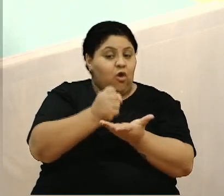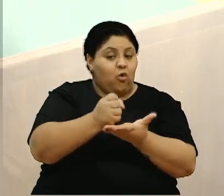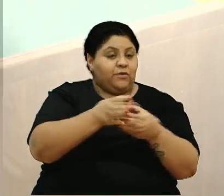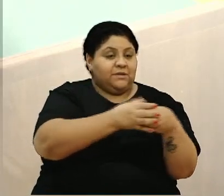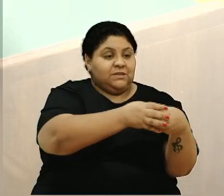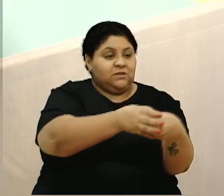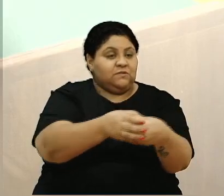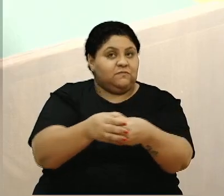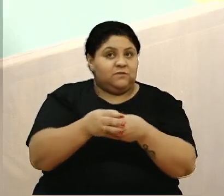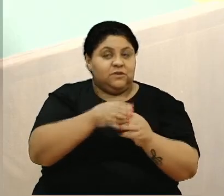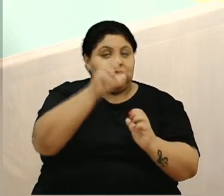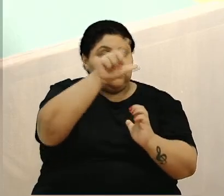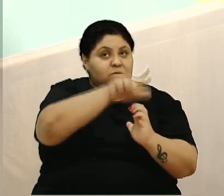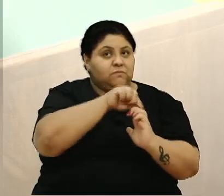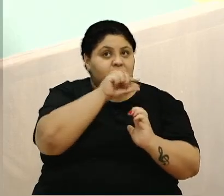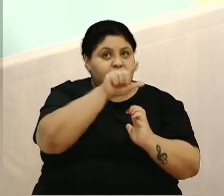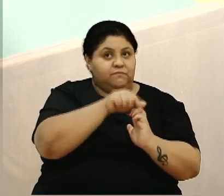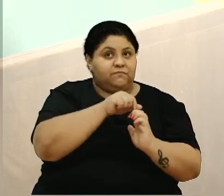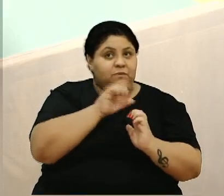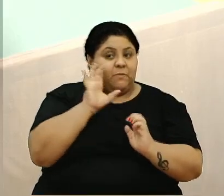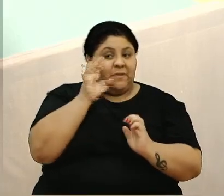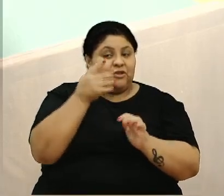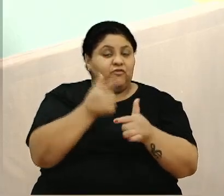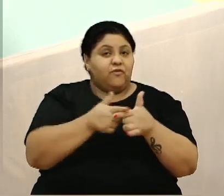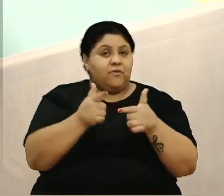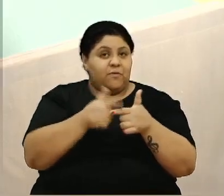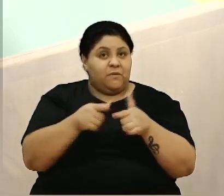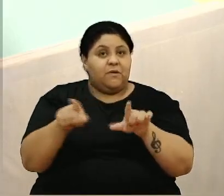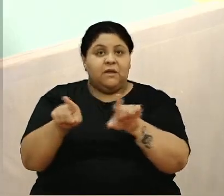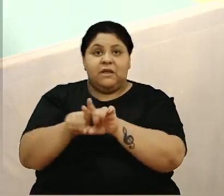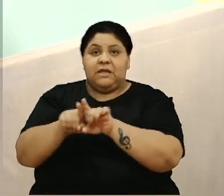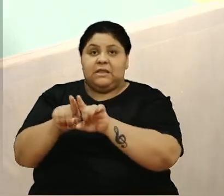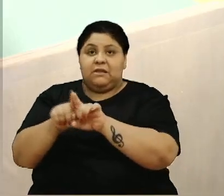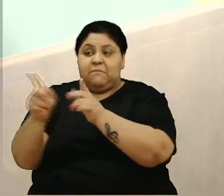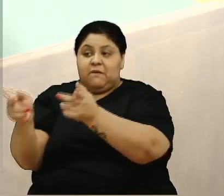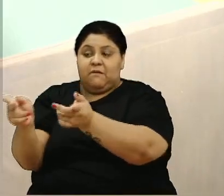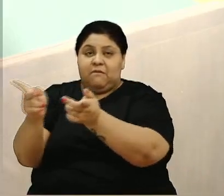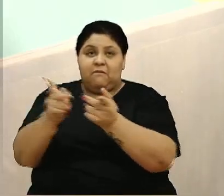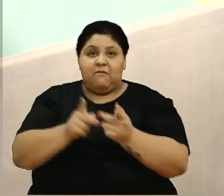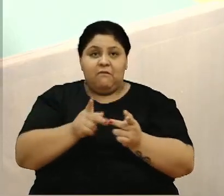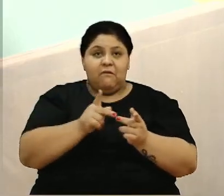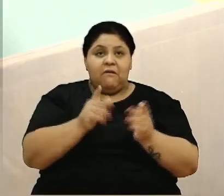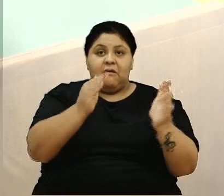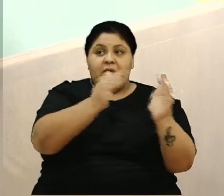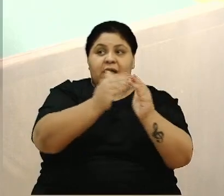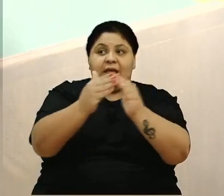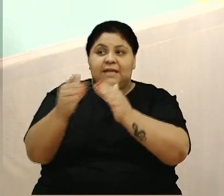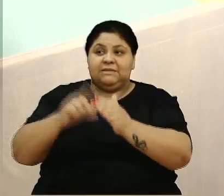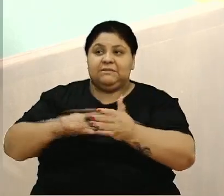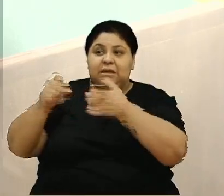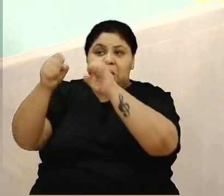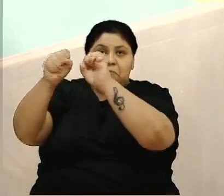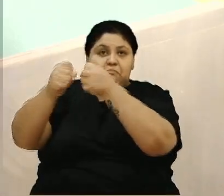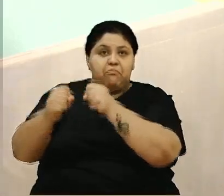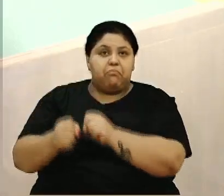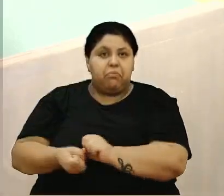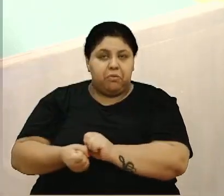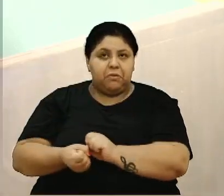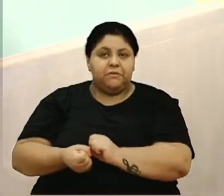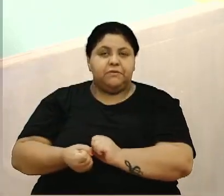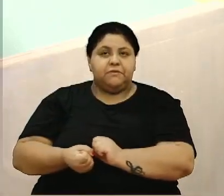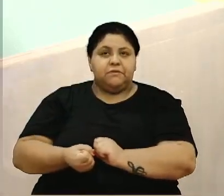equipes, empresas, para resolver os problemas, e também visitando casas que têm danificações,